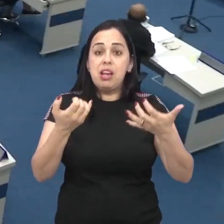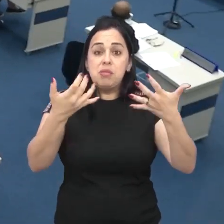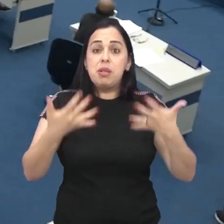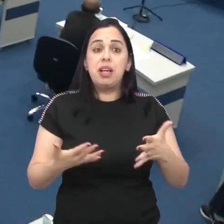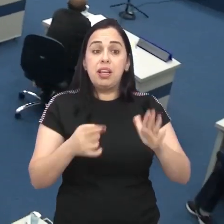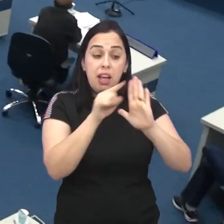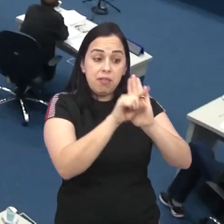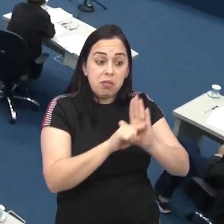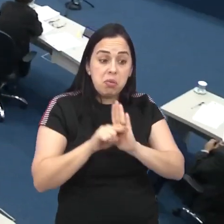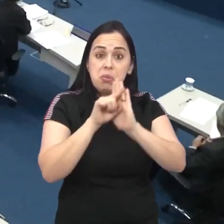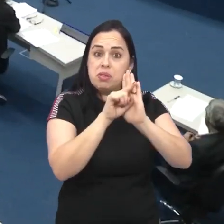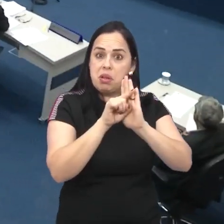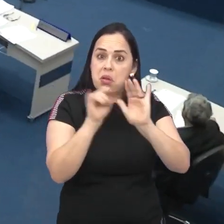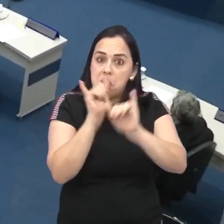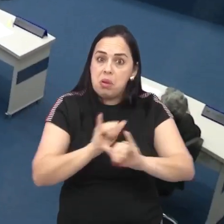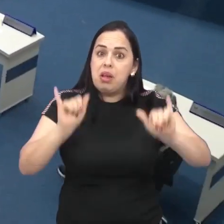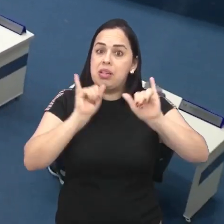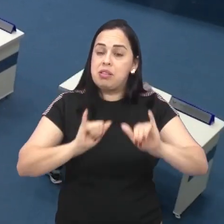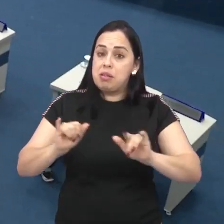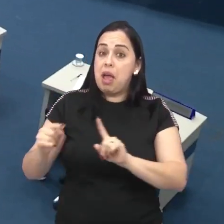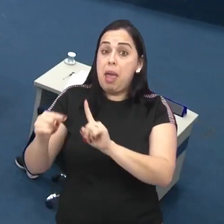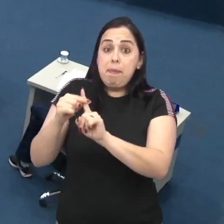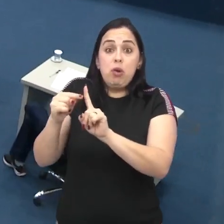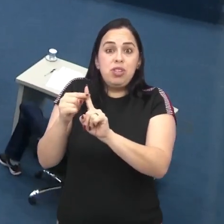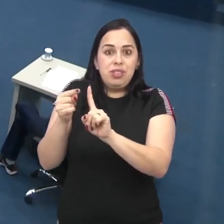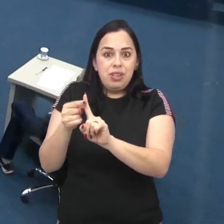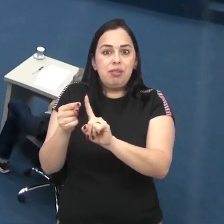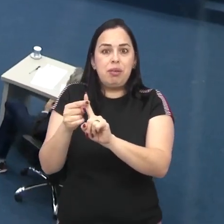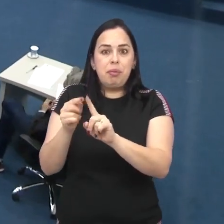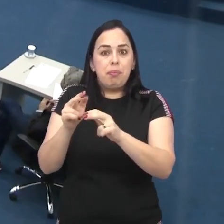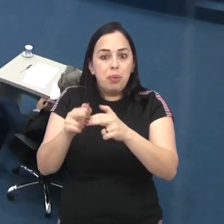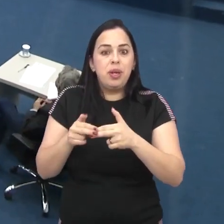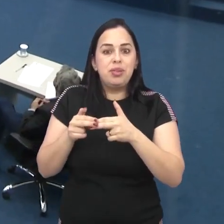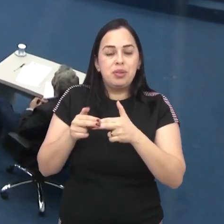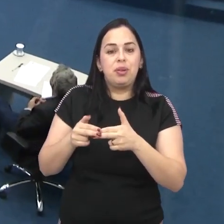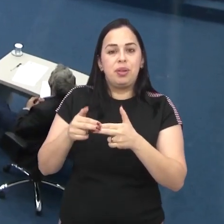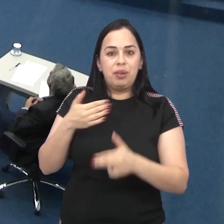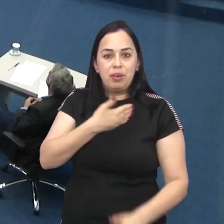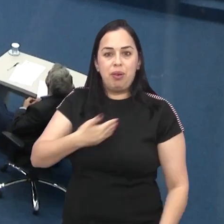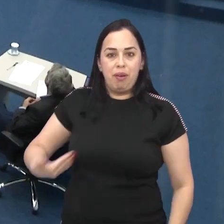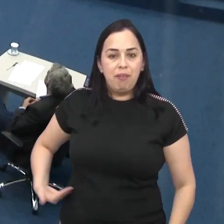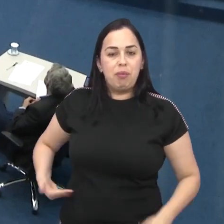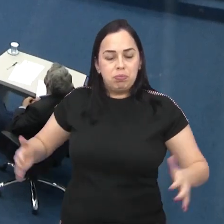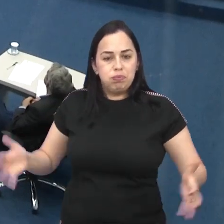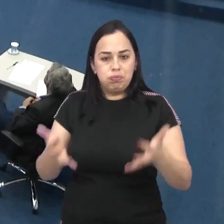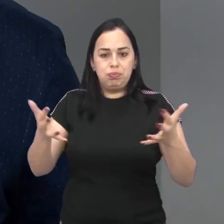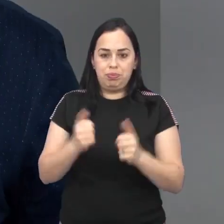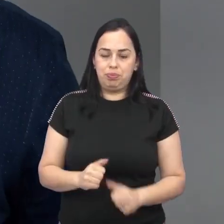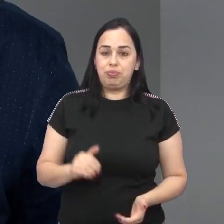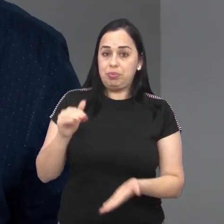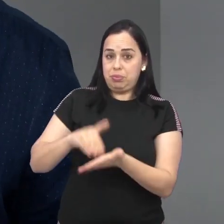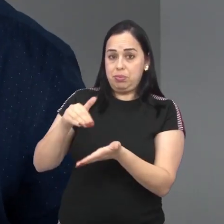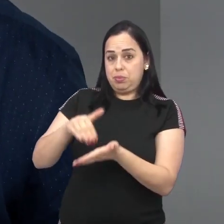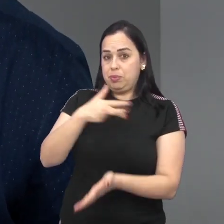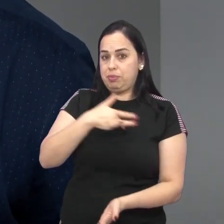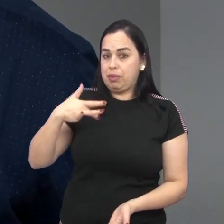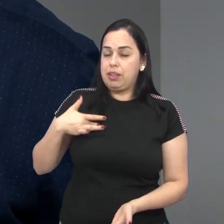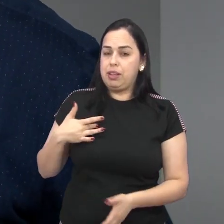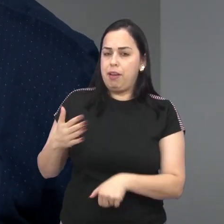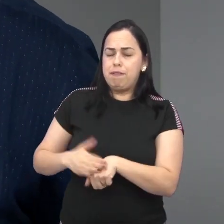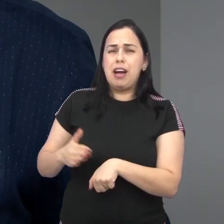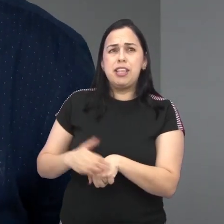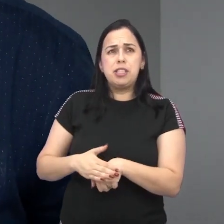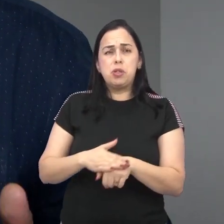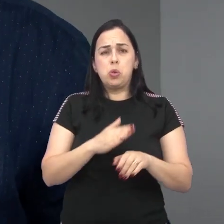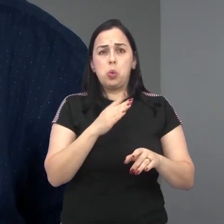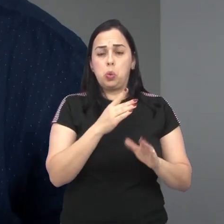esses dados mostram o impacto positivo das iniciativas tomadas pelo poder público. A Secretaria de Saúde